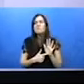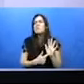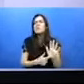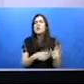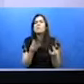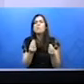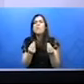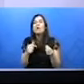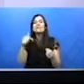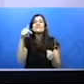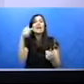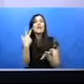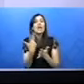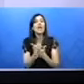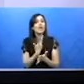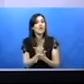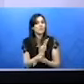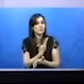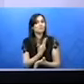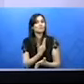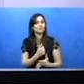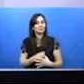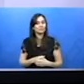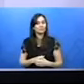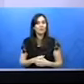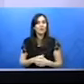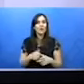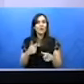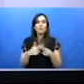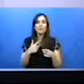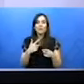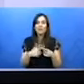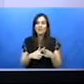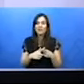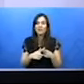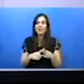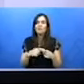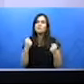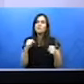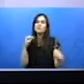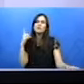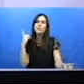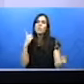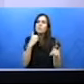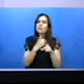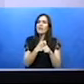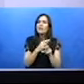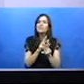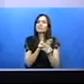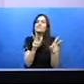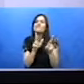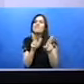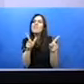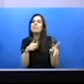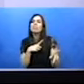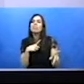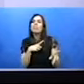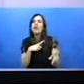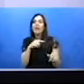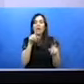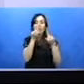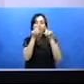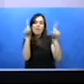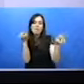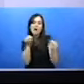aquele jogo dos 7 erros que nós falamos. Por quê? Nós temos que identificar as diferenças que tem nas